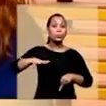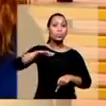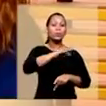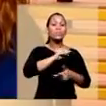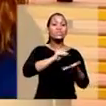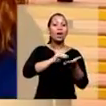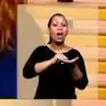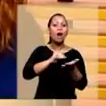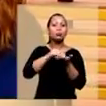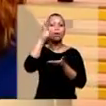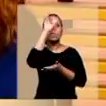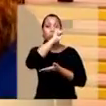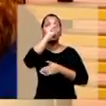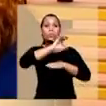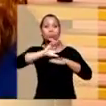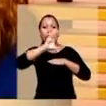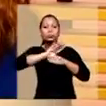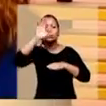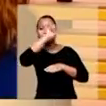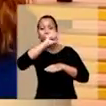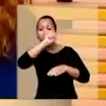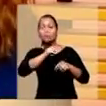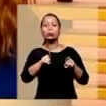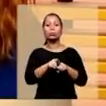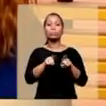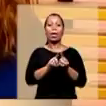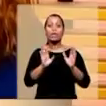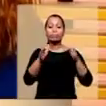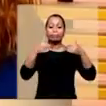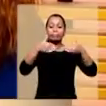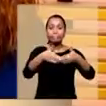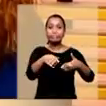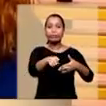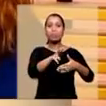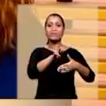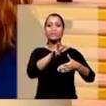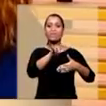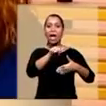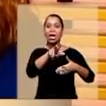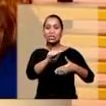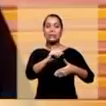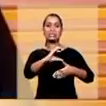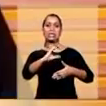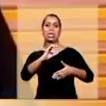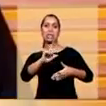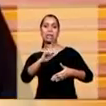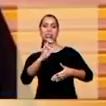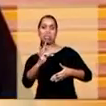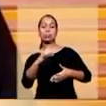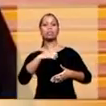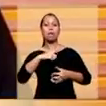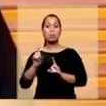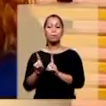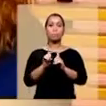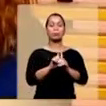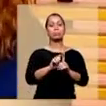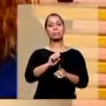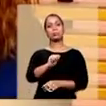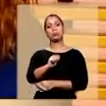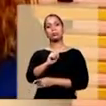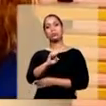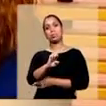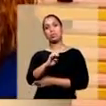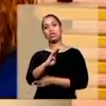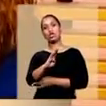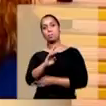de se qualificar, e também não só ficar refém de uma vaga CLT. Nós temos uma parceria com o